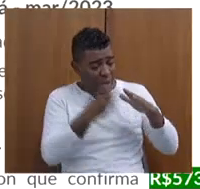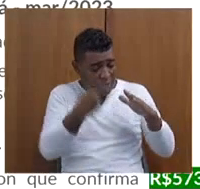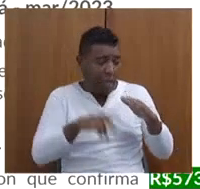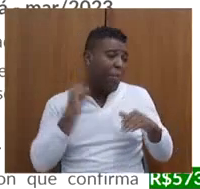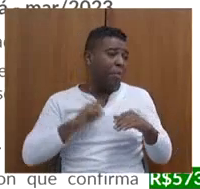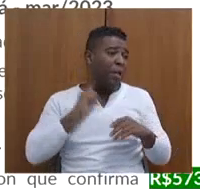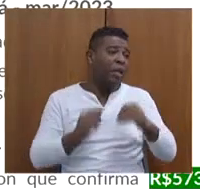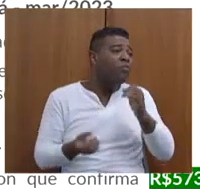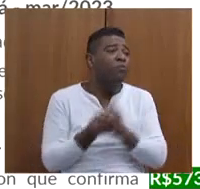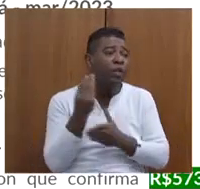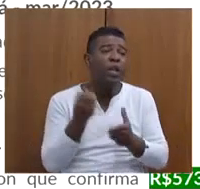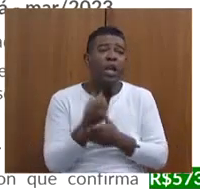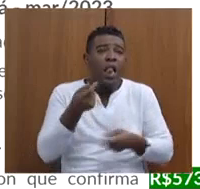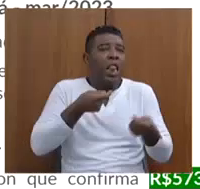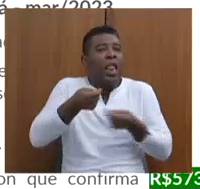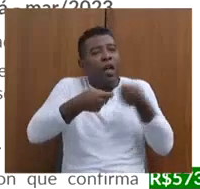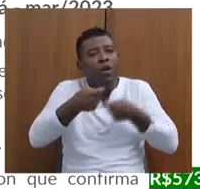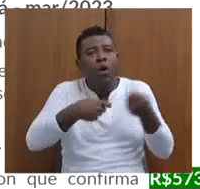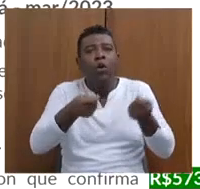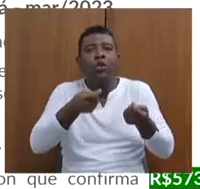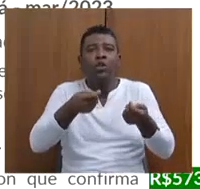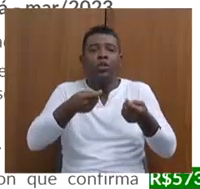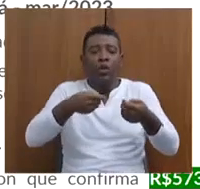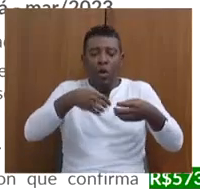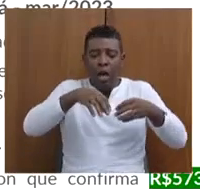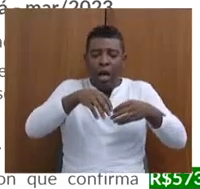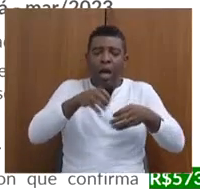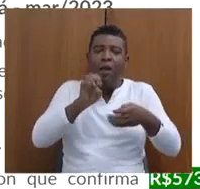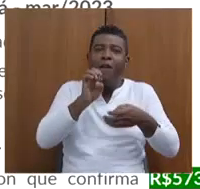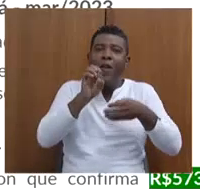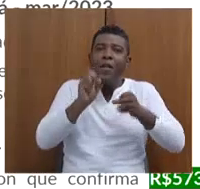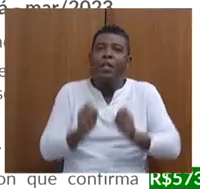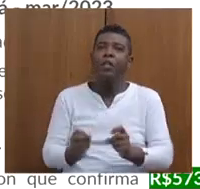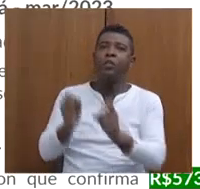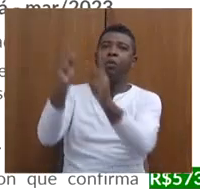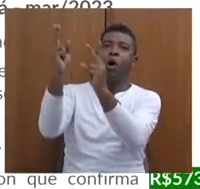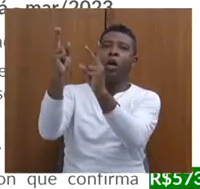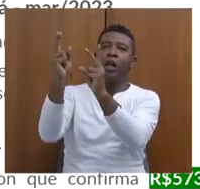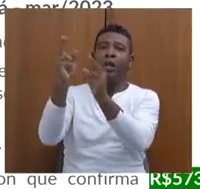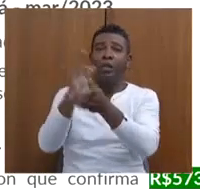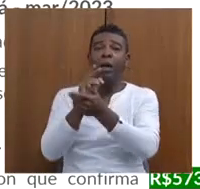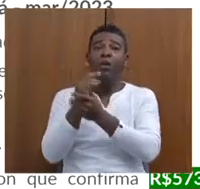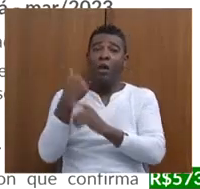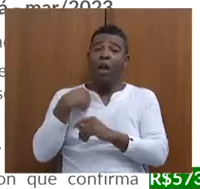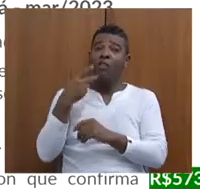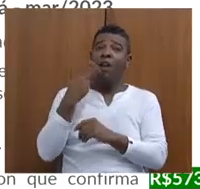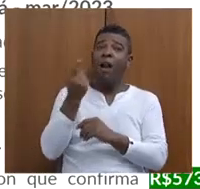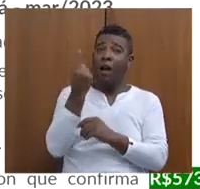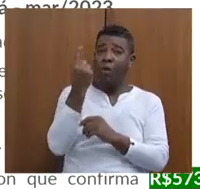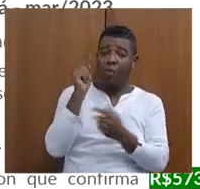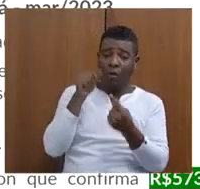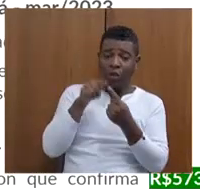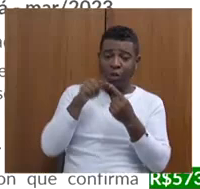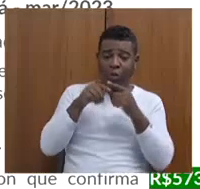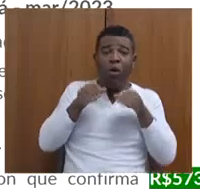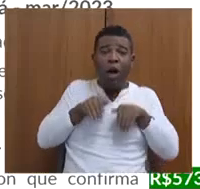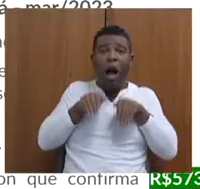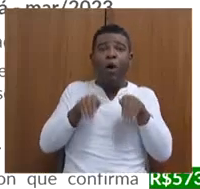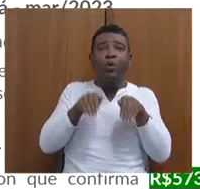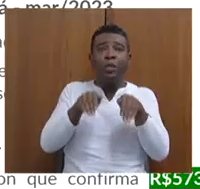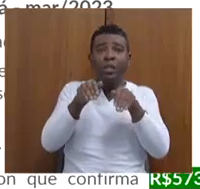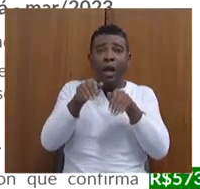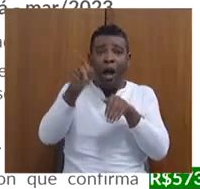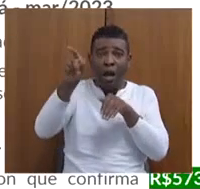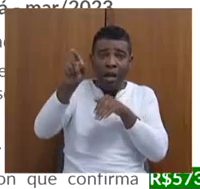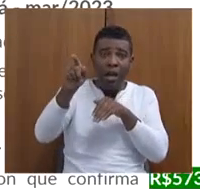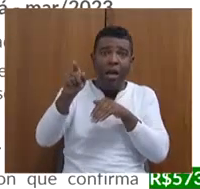mas posso falar aqui de uma missão que eu mesmo acompanhei na Austrália em que foram e que foi assinado um hemoiu